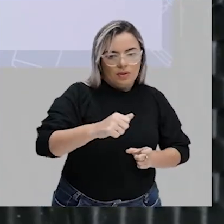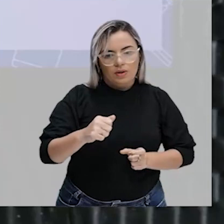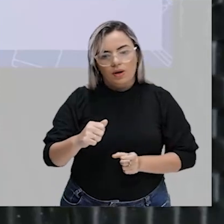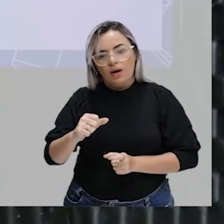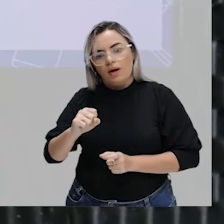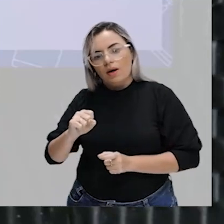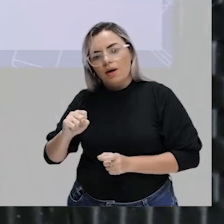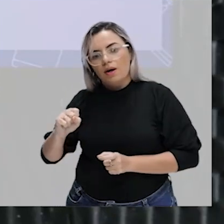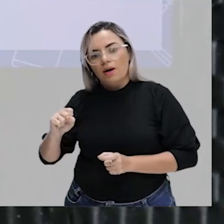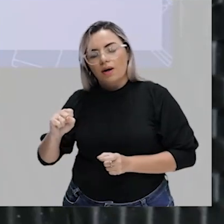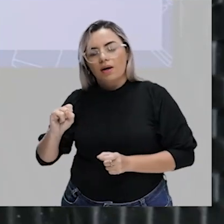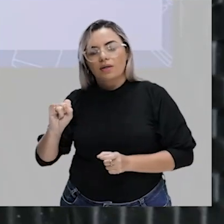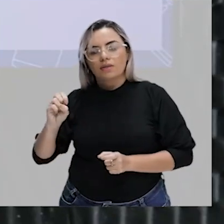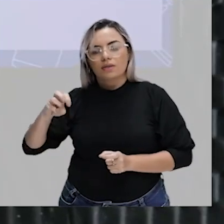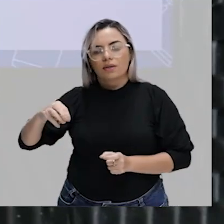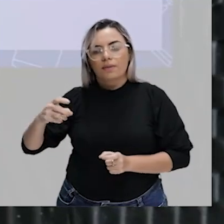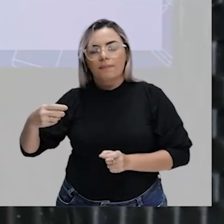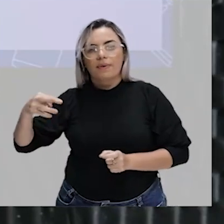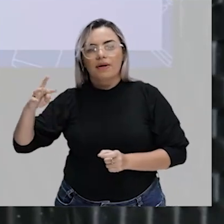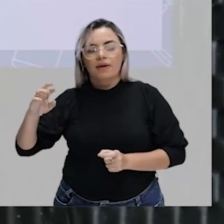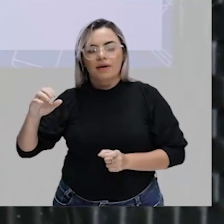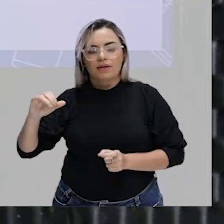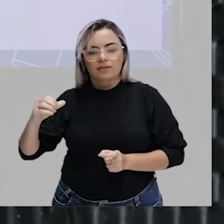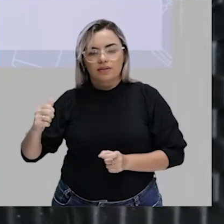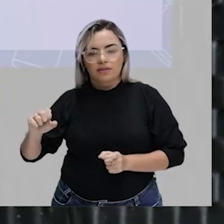A altura da barra mais alta,